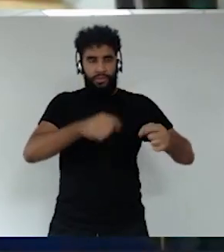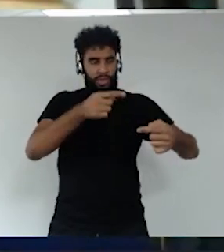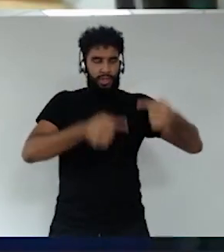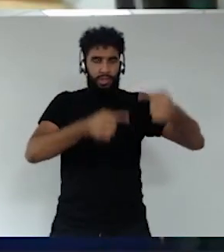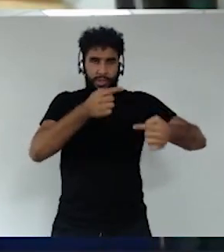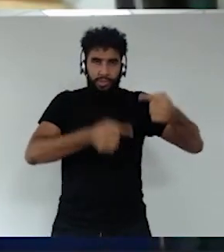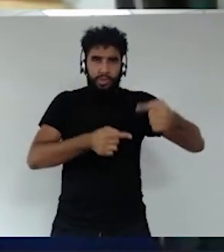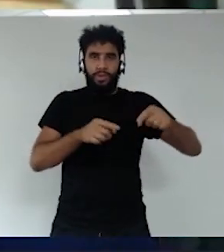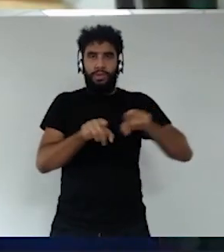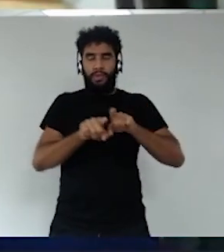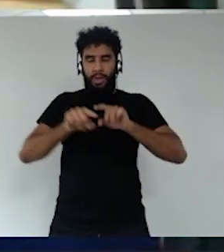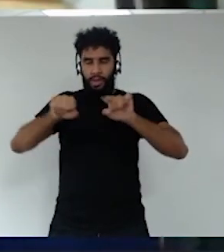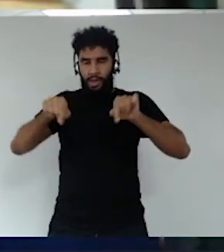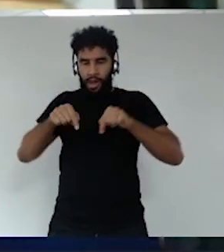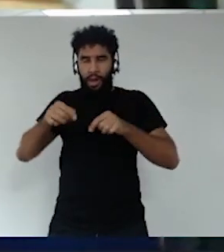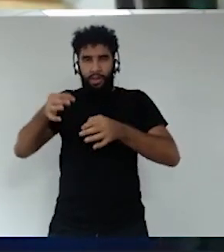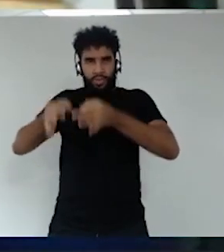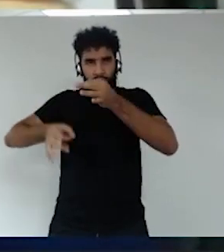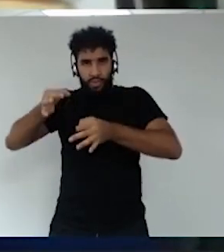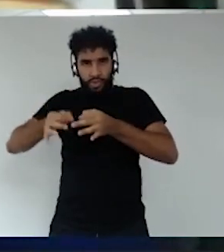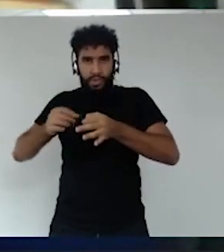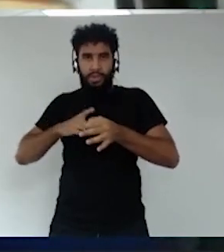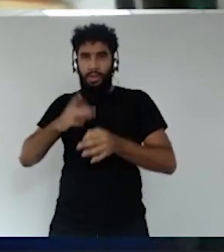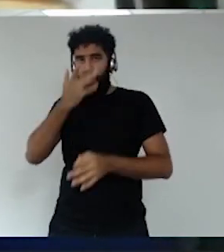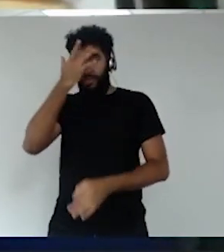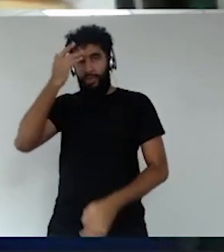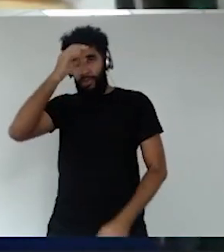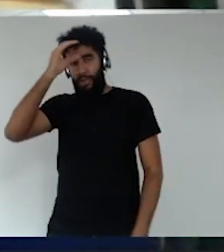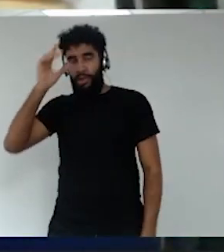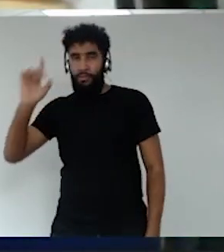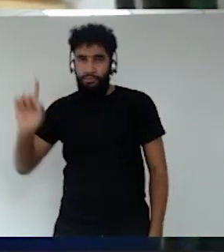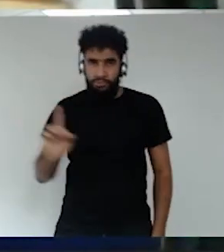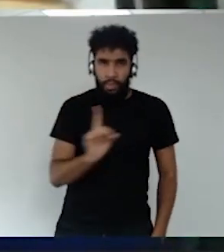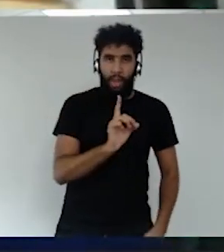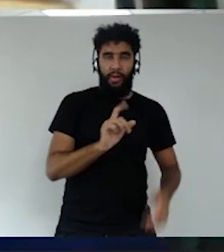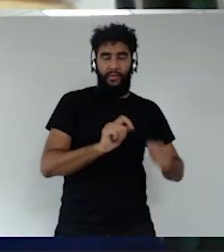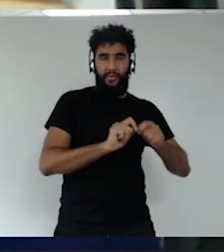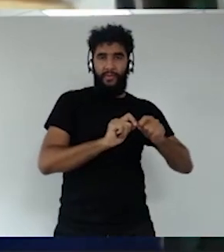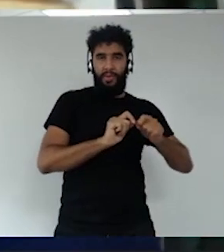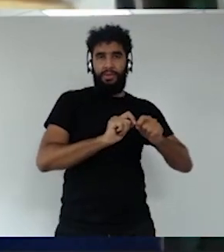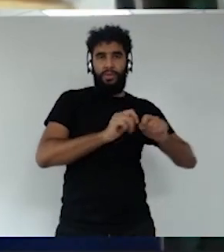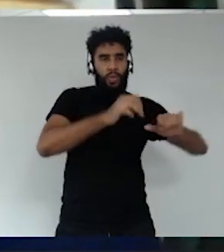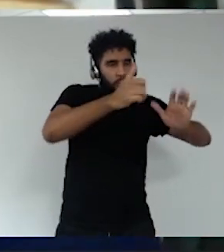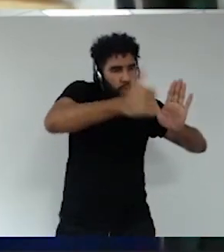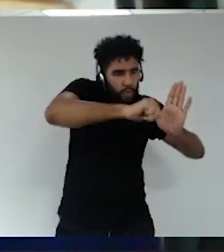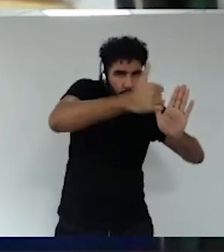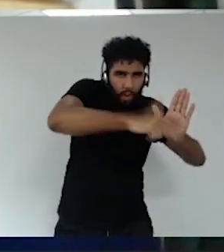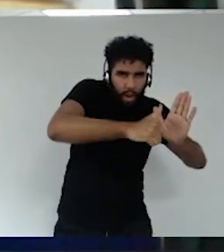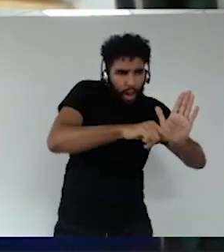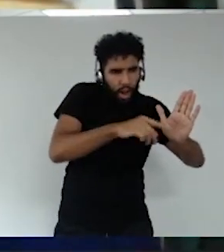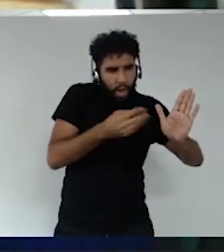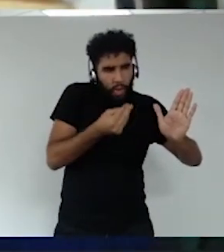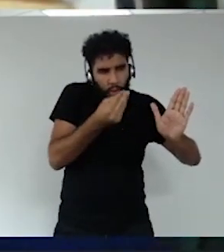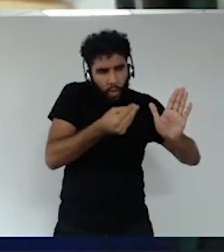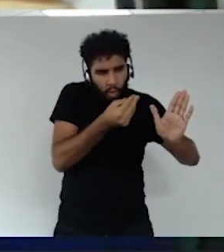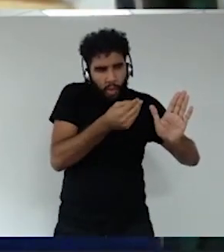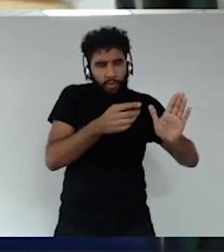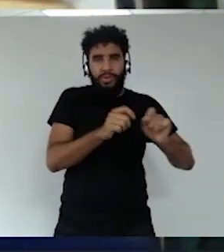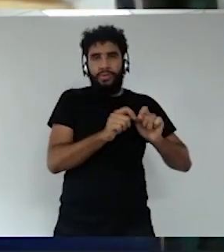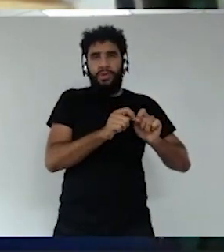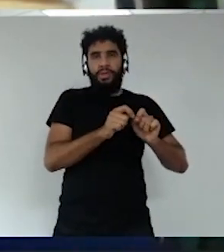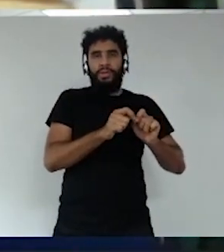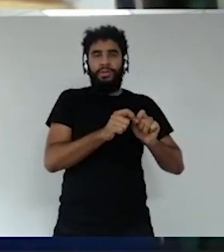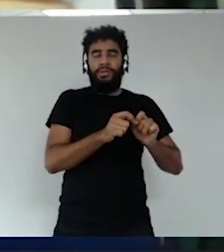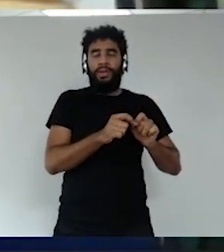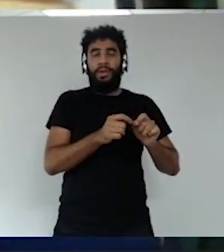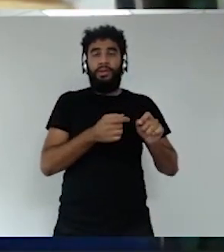os departamentos jurídicos, recebendo os seus clientes, fazendo uma análise de jurismetria, no